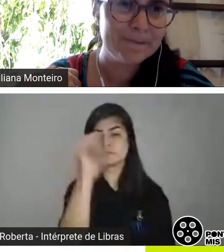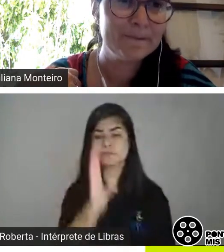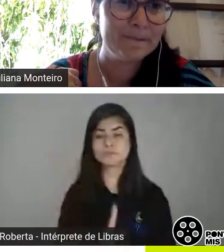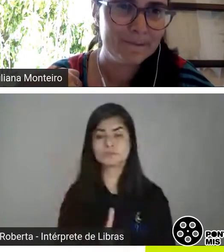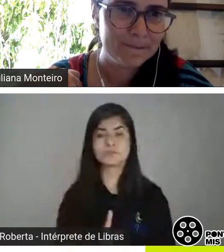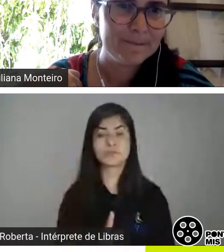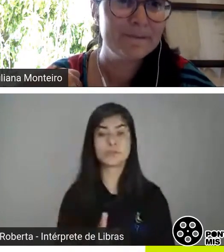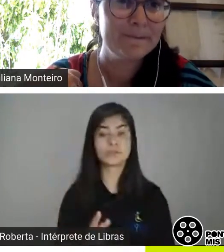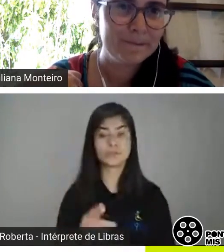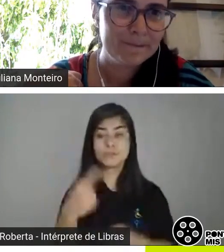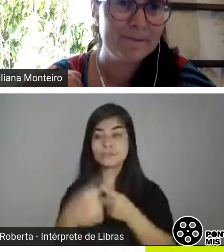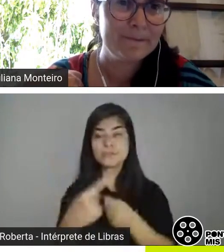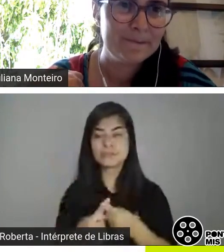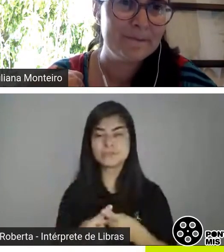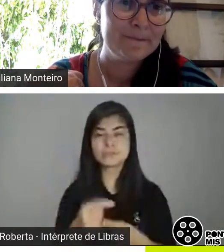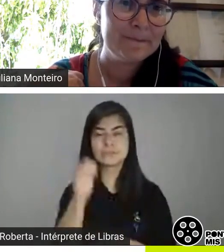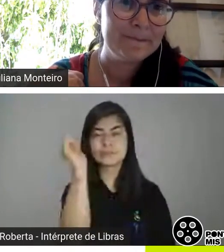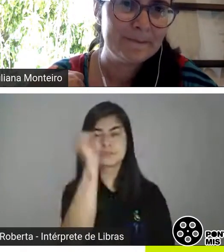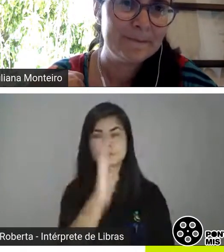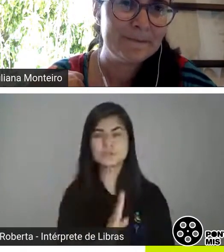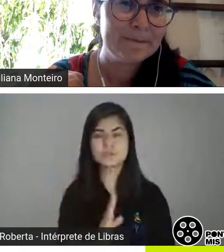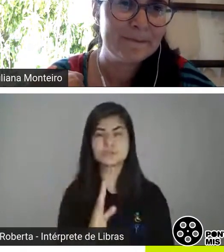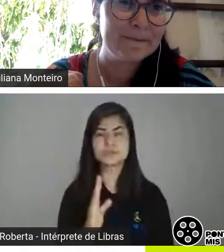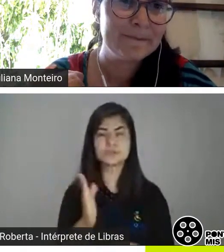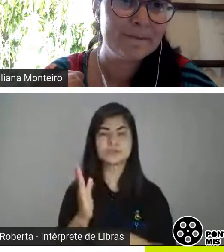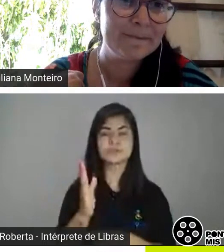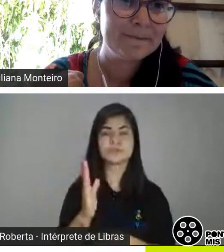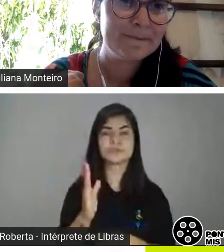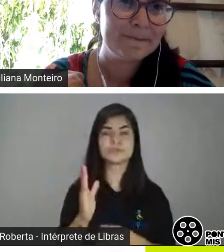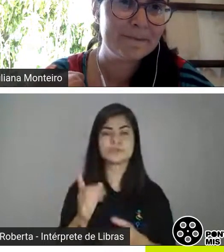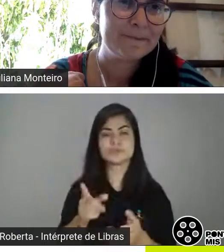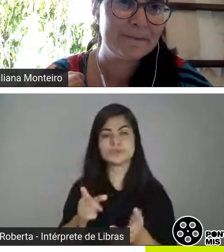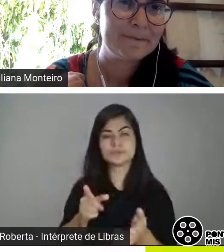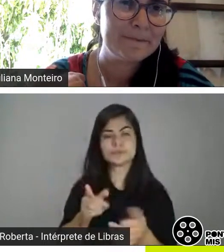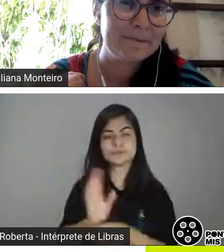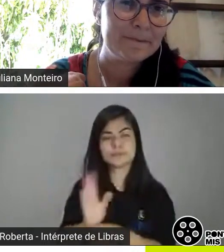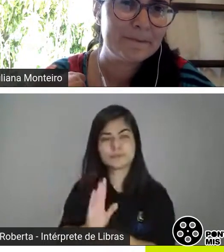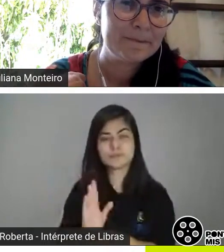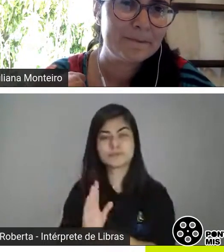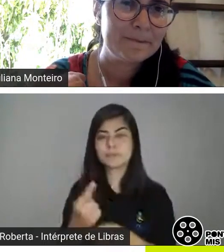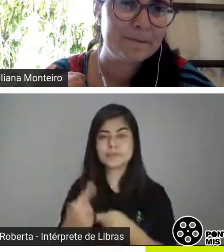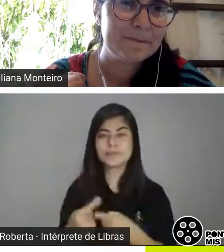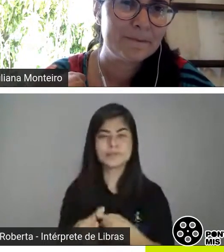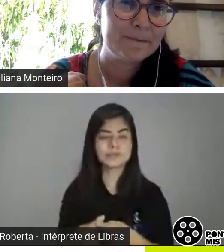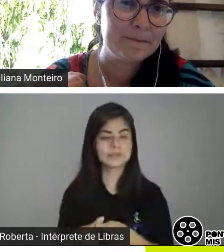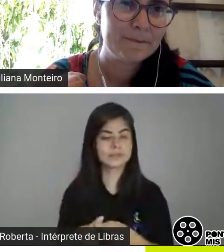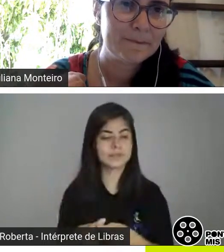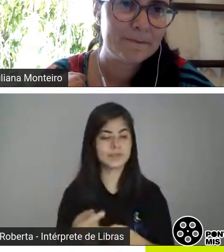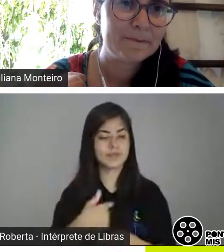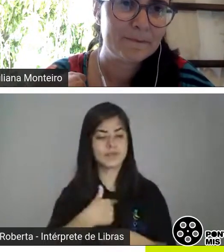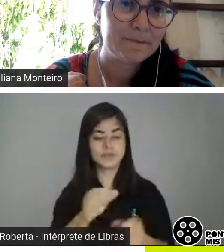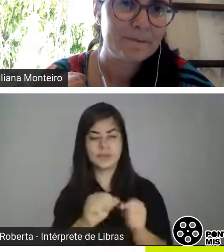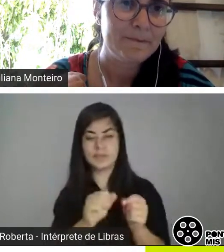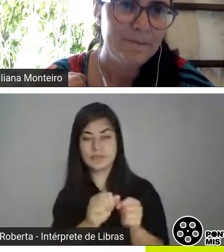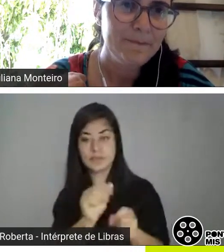Por que fazer filmes? Essa pergunta, por que fazer filmes? Eu que faço filmes